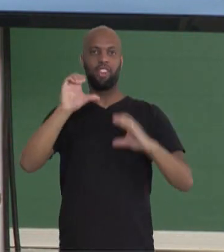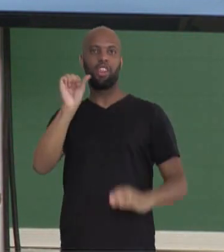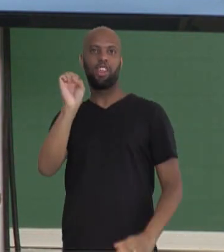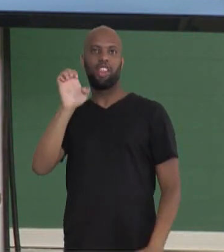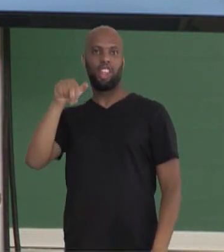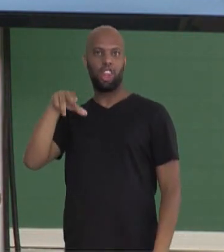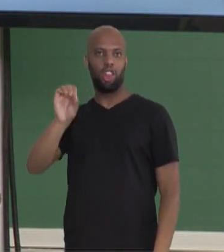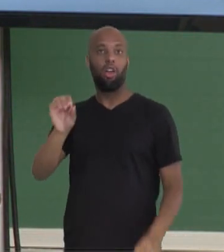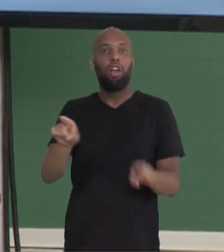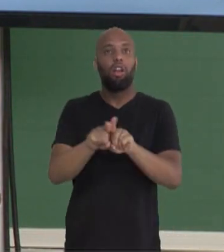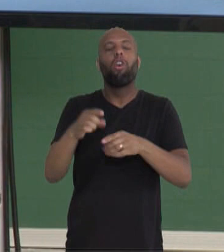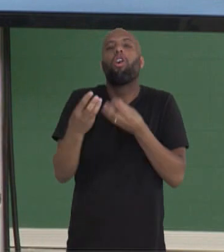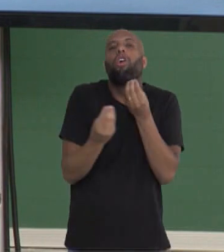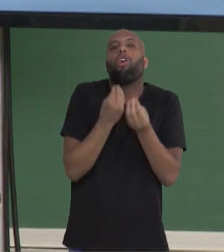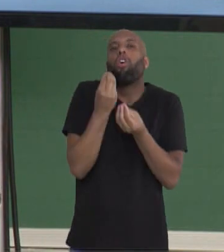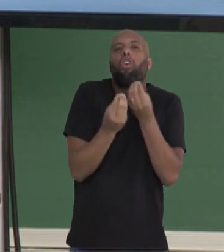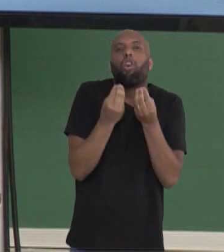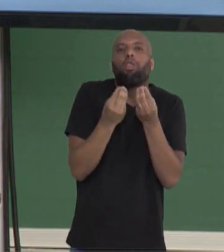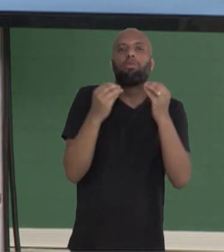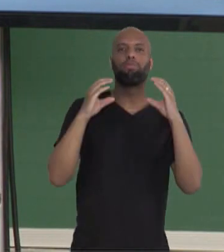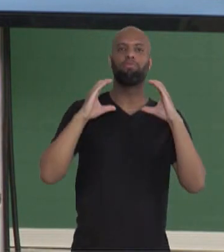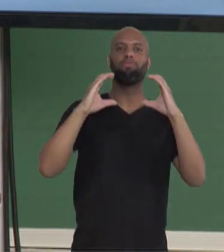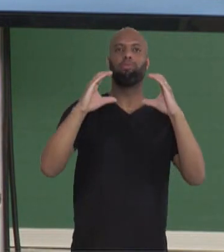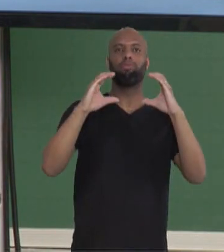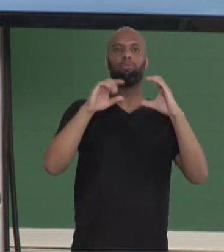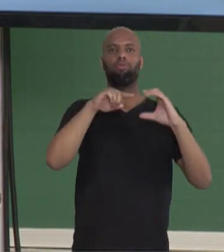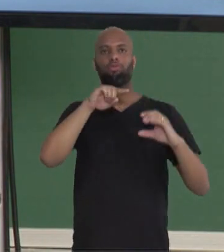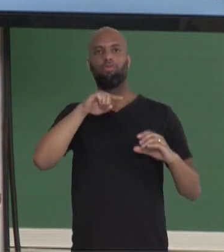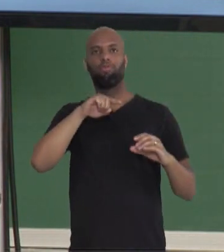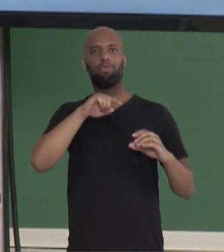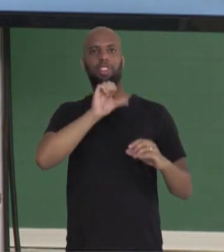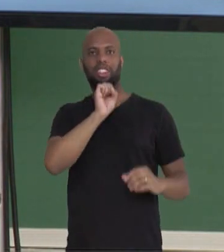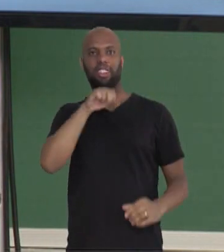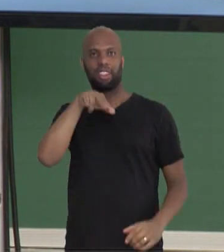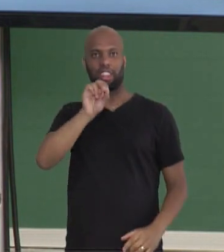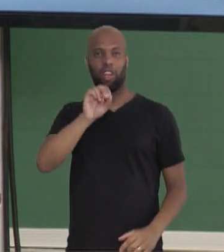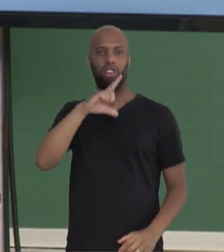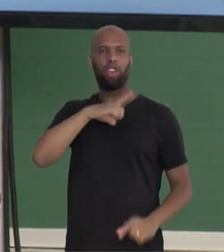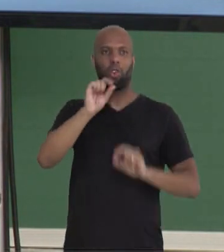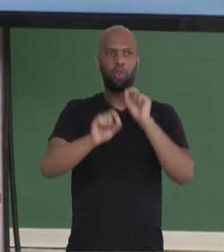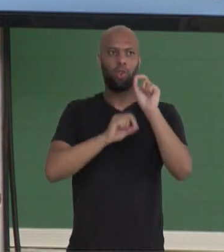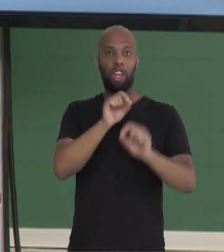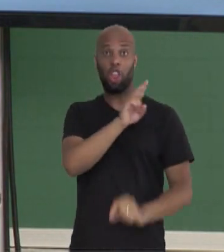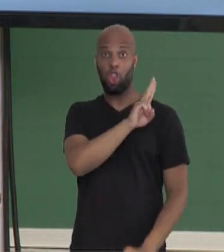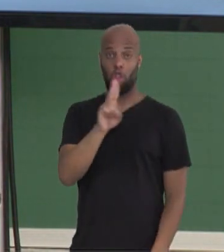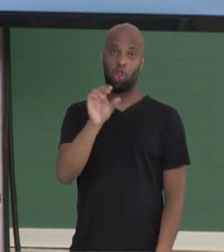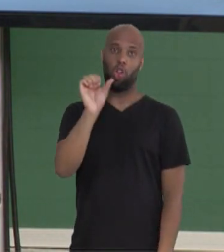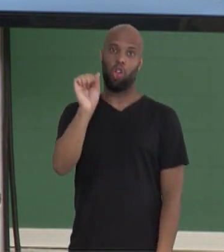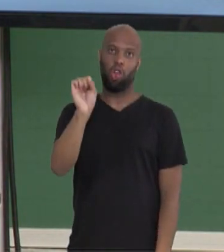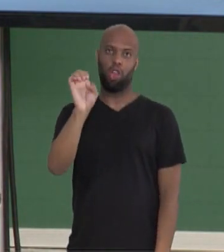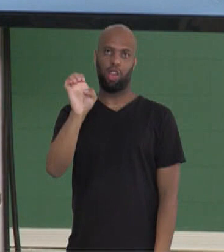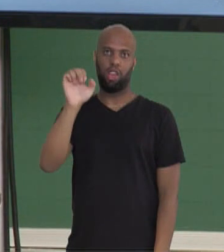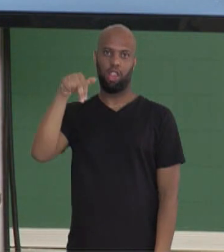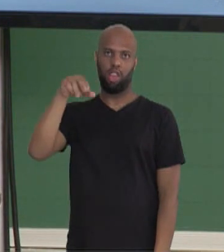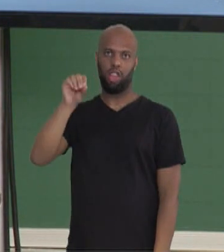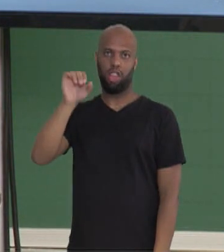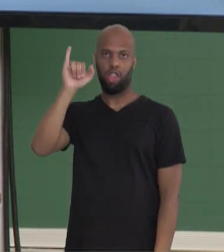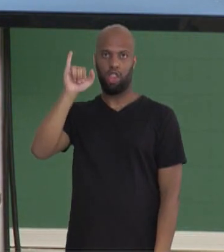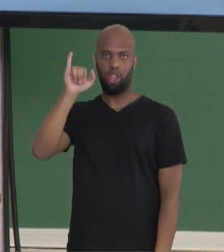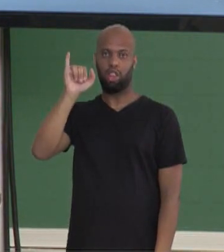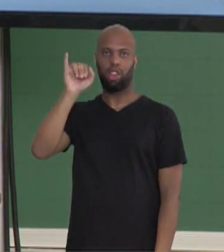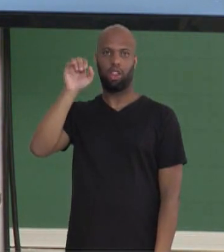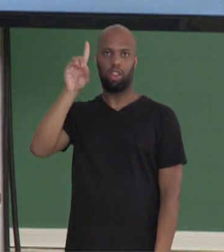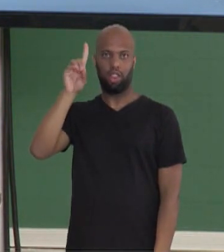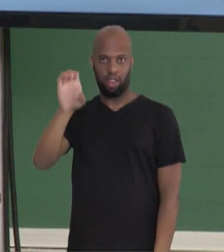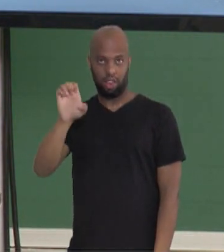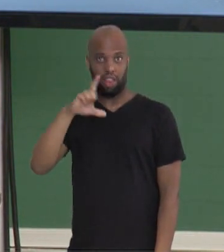E o comportamento de uma função seno, ele é conhecido como senoide, tá? Ele vai ter, então, um movimento